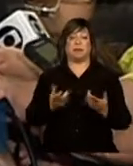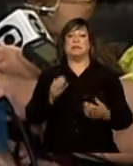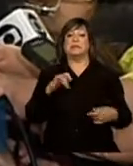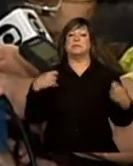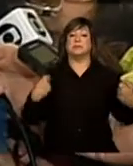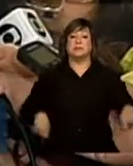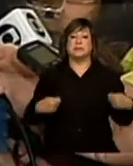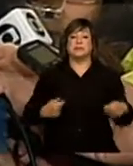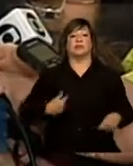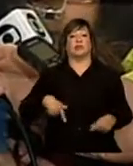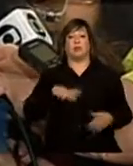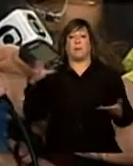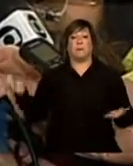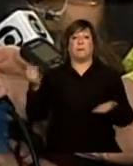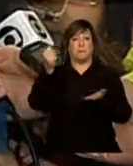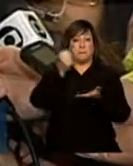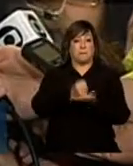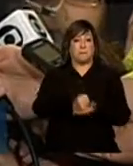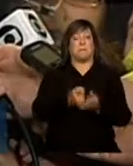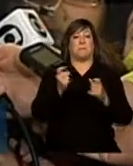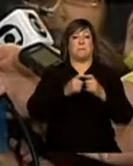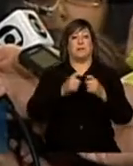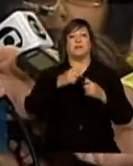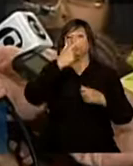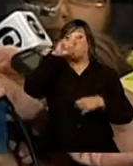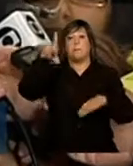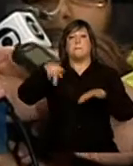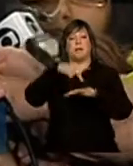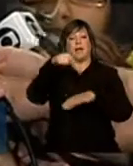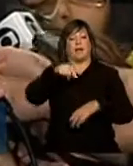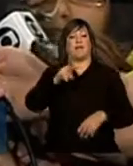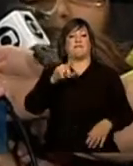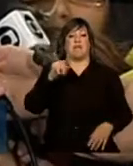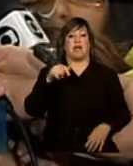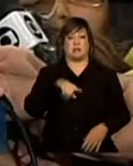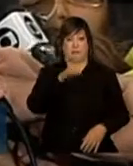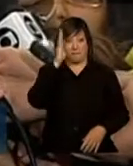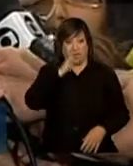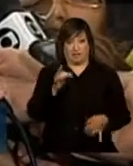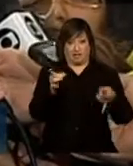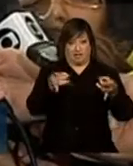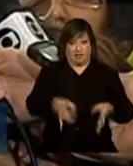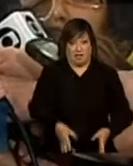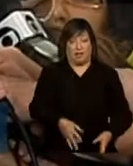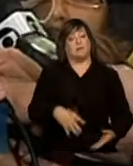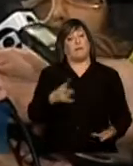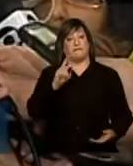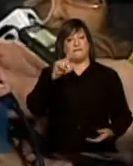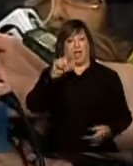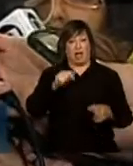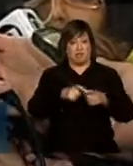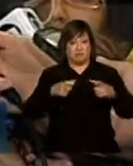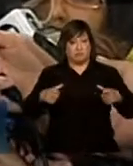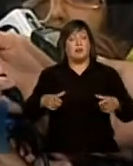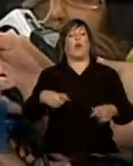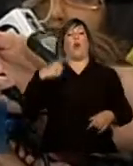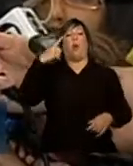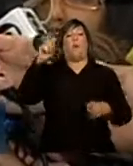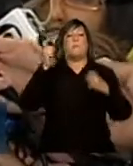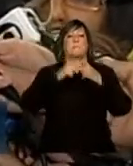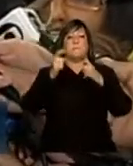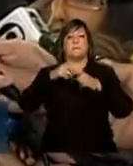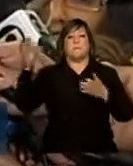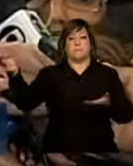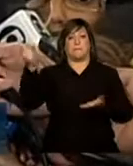necessário, nós vamos colocar médicos estrangeiros nessas vagas de desistências de médicos brasileiros. E só reforço também que o programa vai